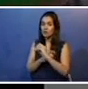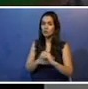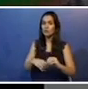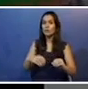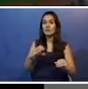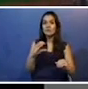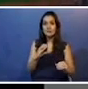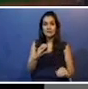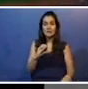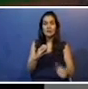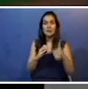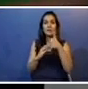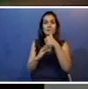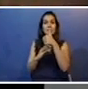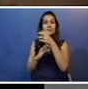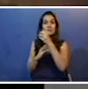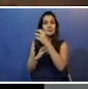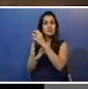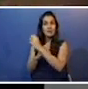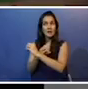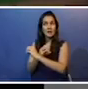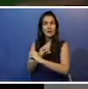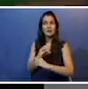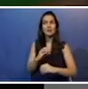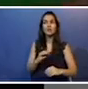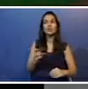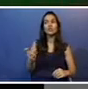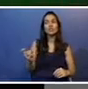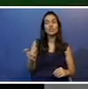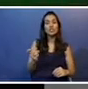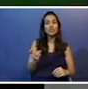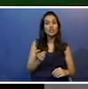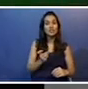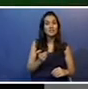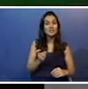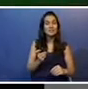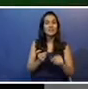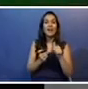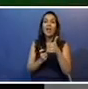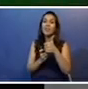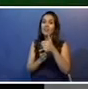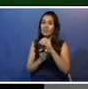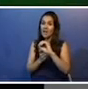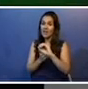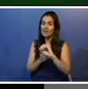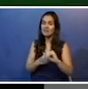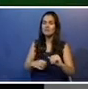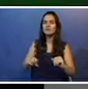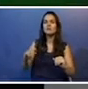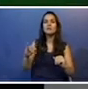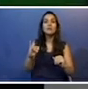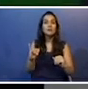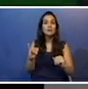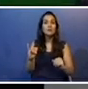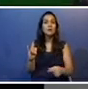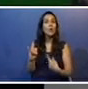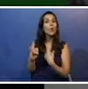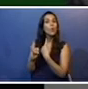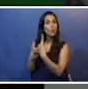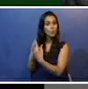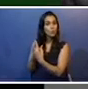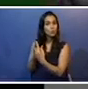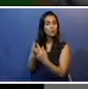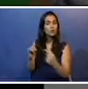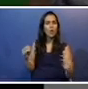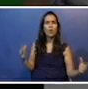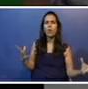o L, 50, cada X, 10 e cada I, 1. Então, somando tudo,